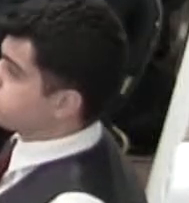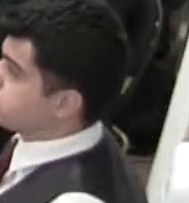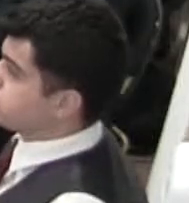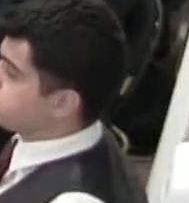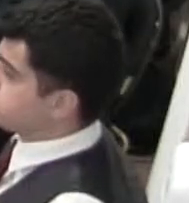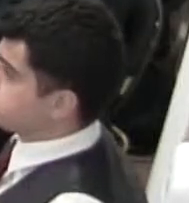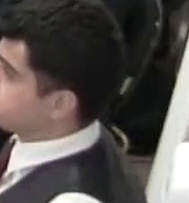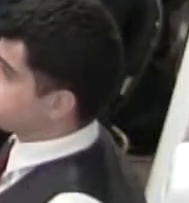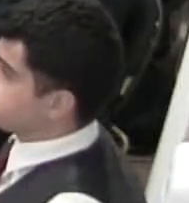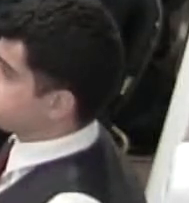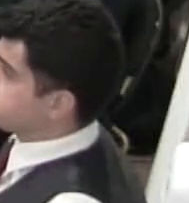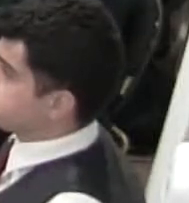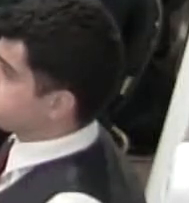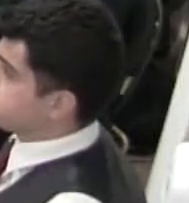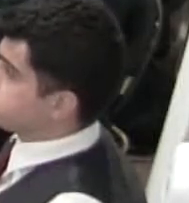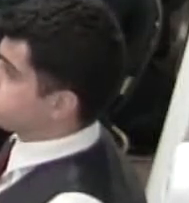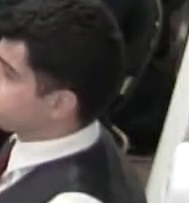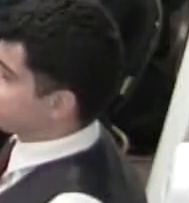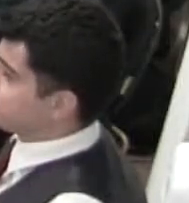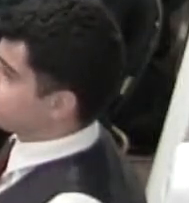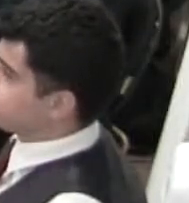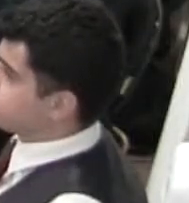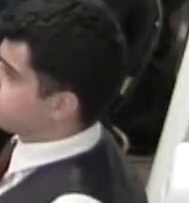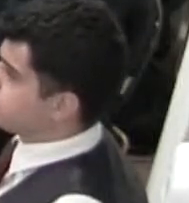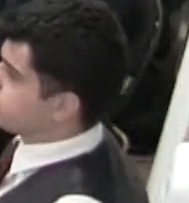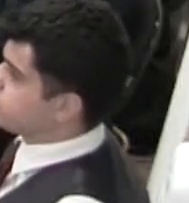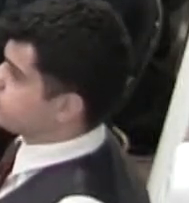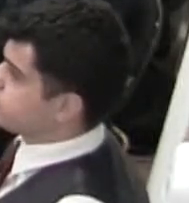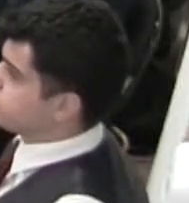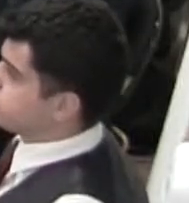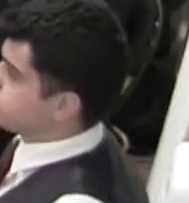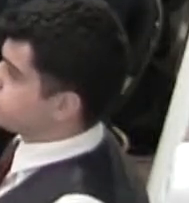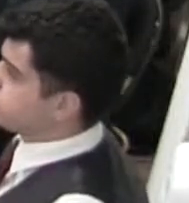Para o teu santo